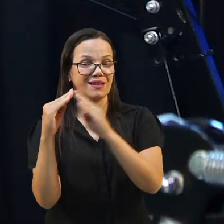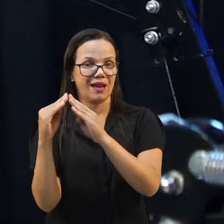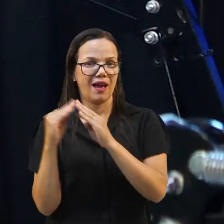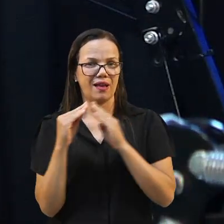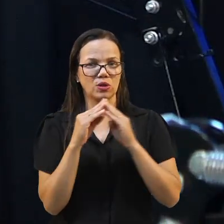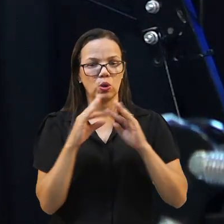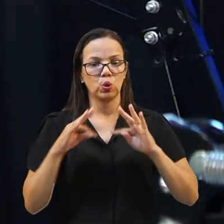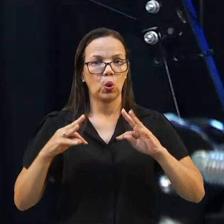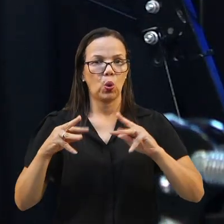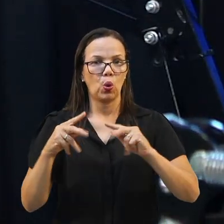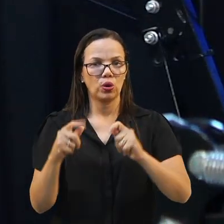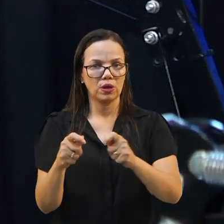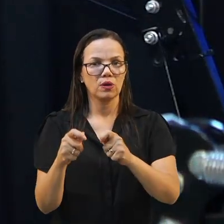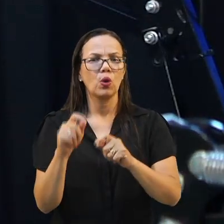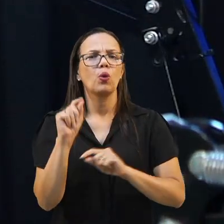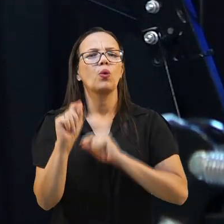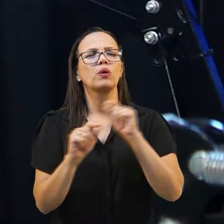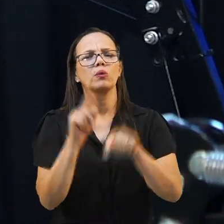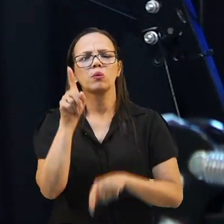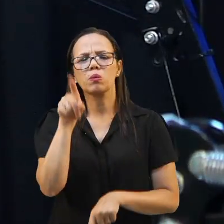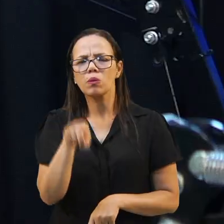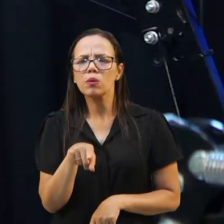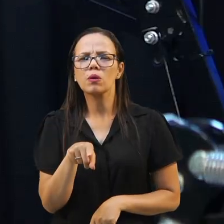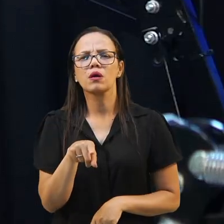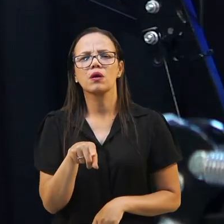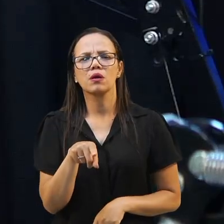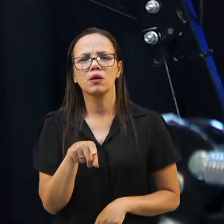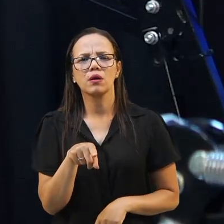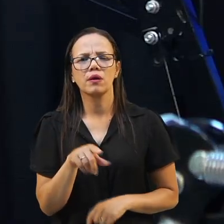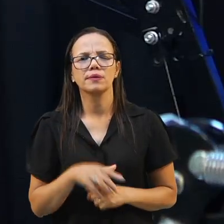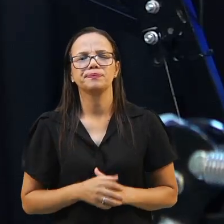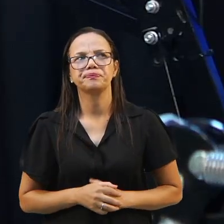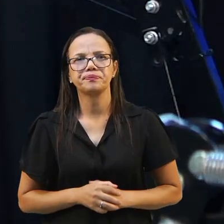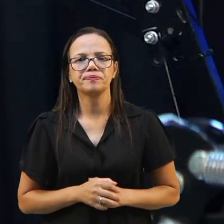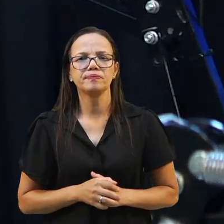todo, ele era um